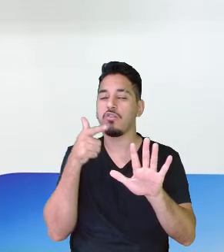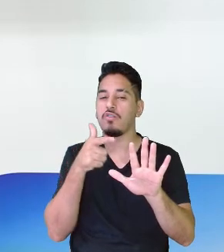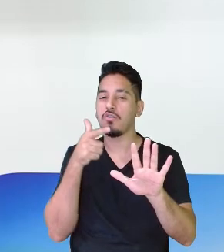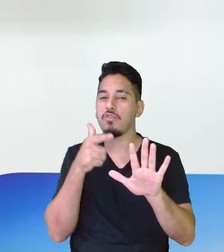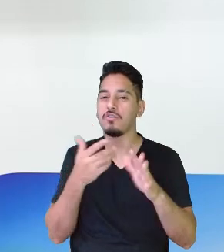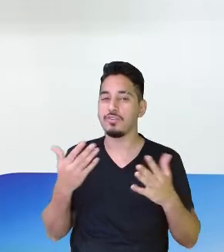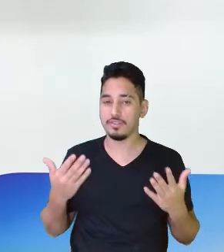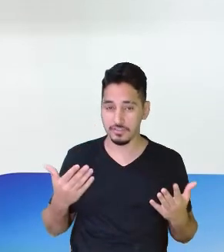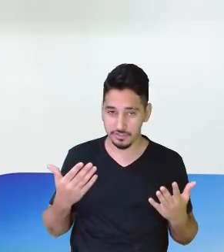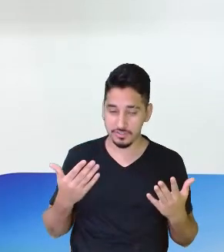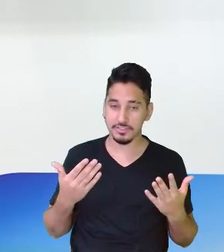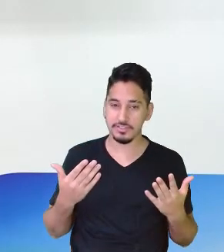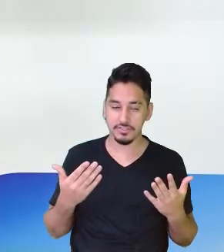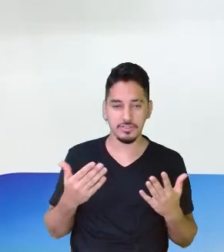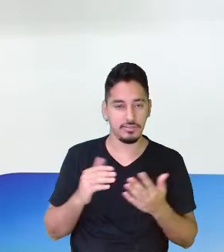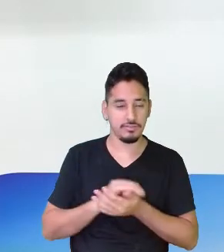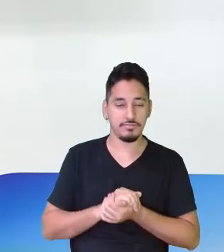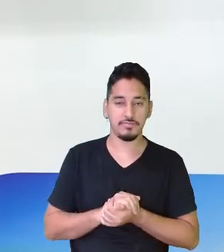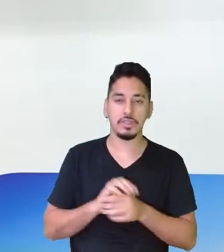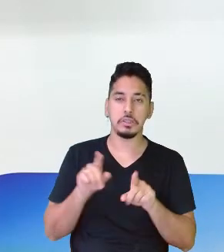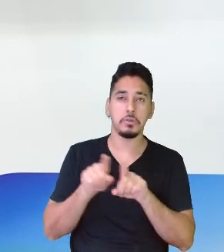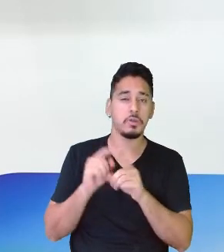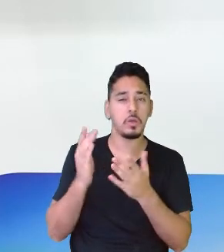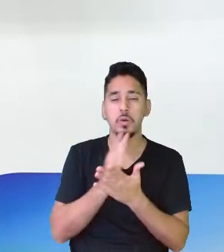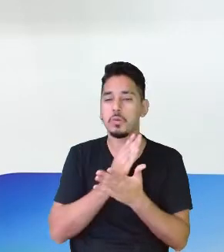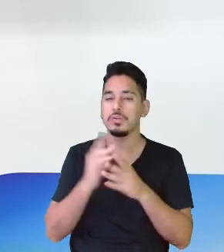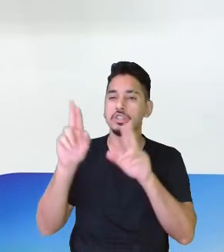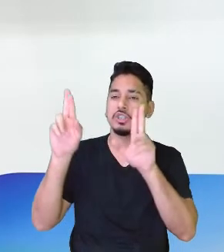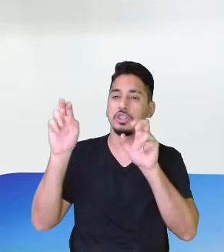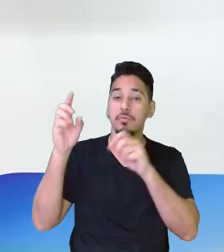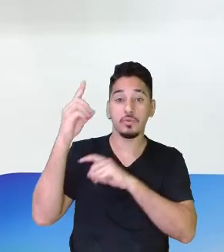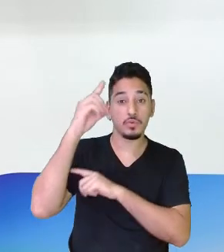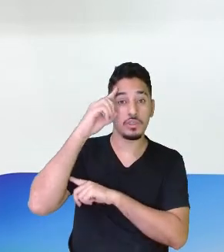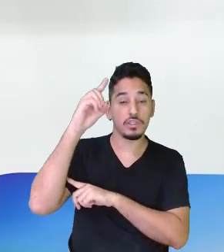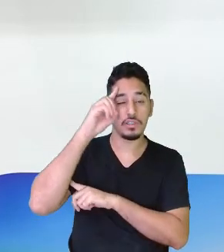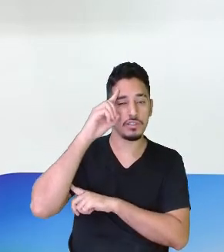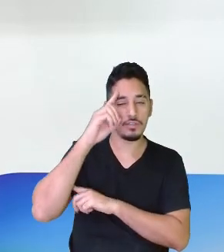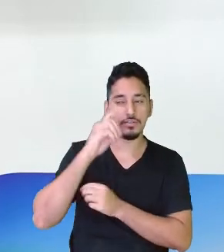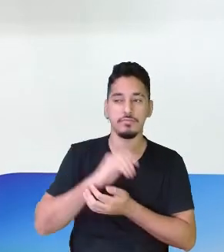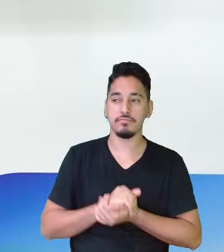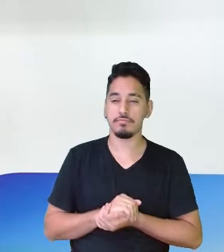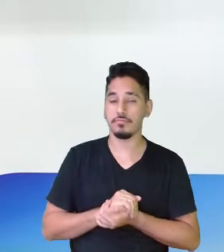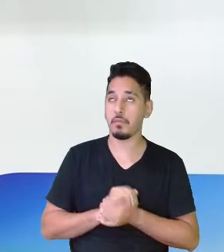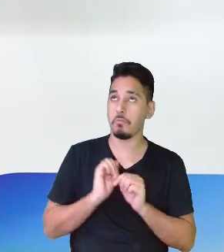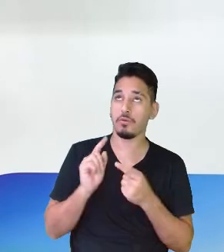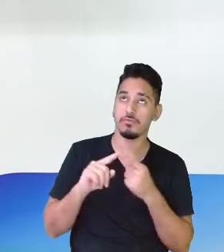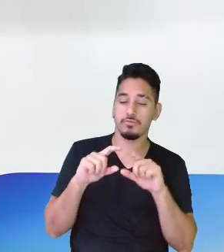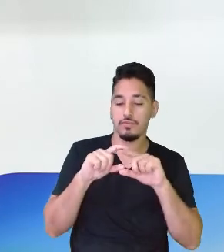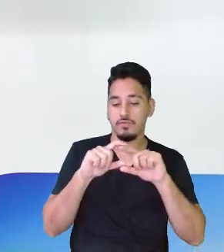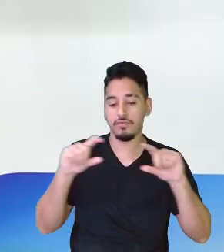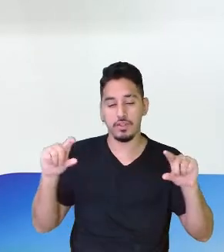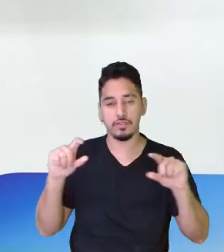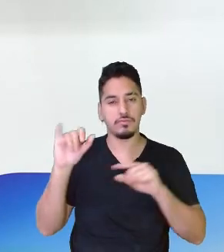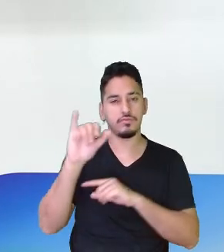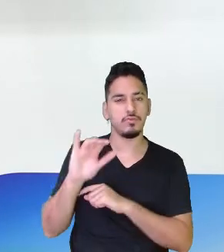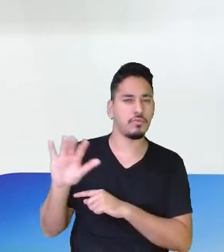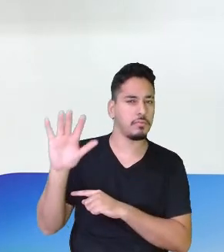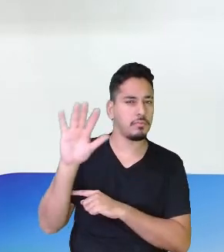do cotidiano. Então, a gente tem aqui diversas funções do meme, né? E, ele pode ser uma frase, uma